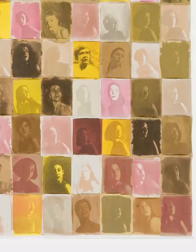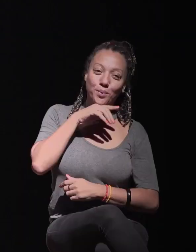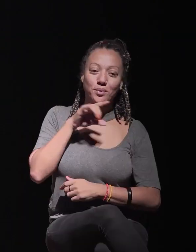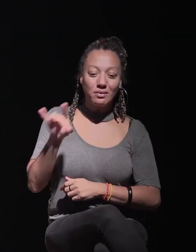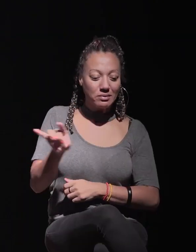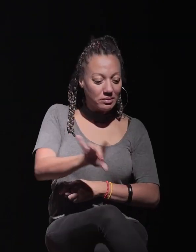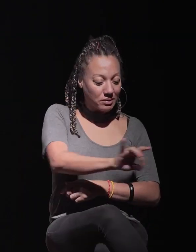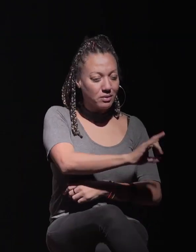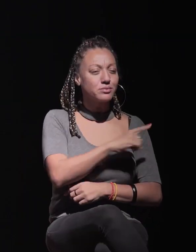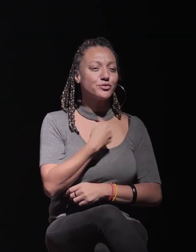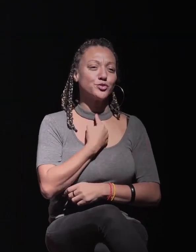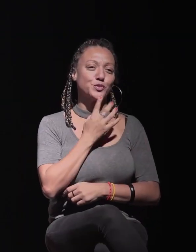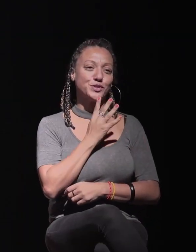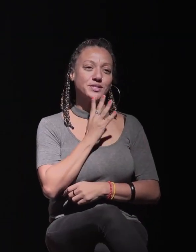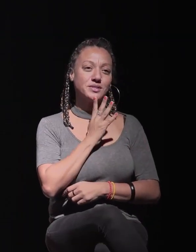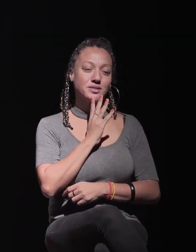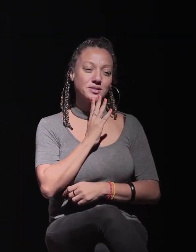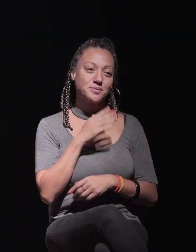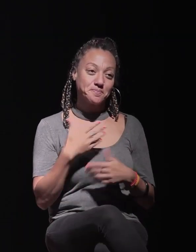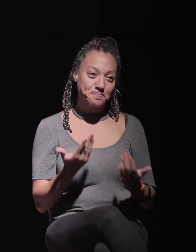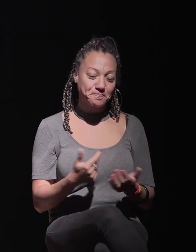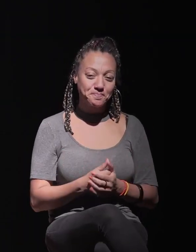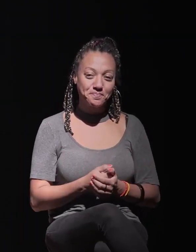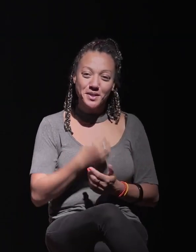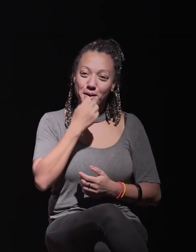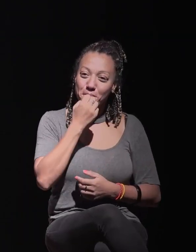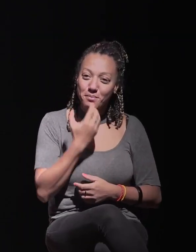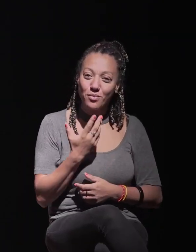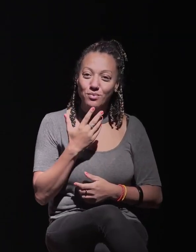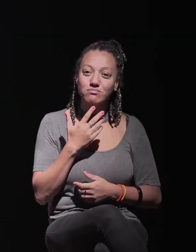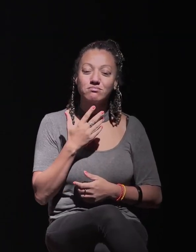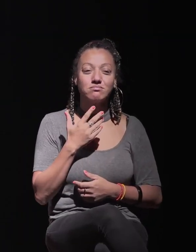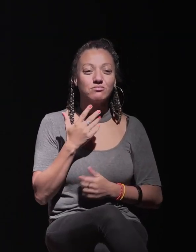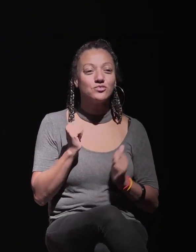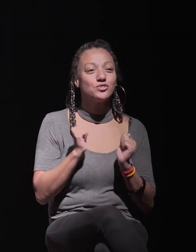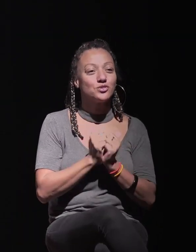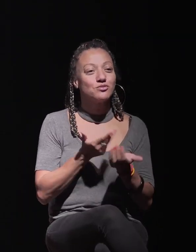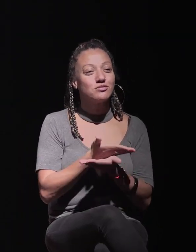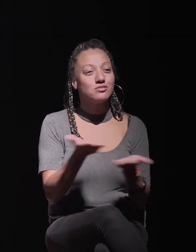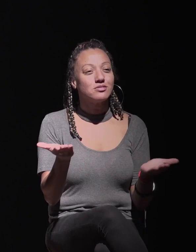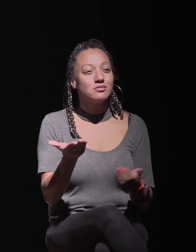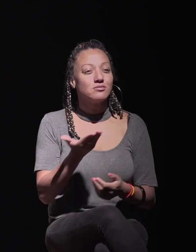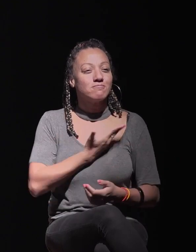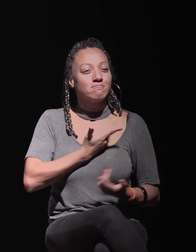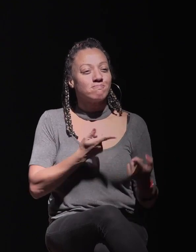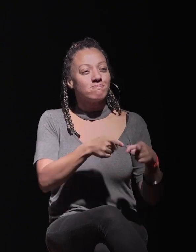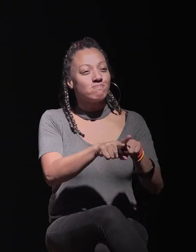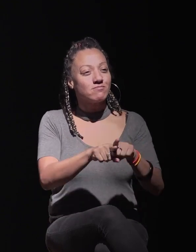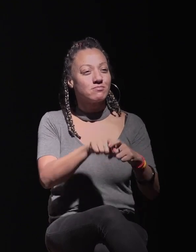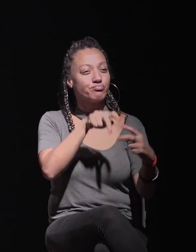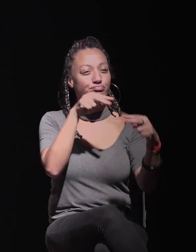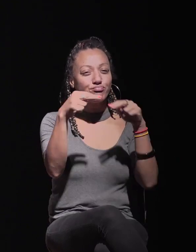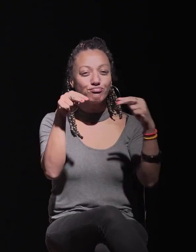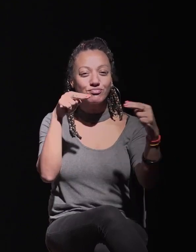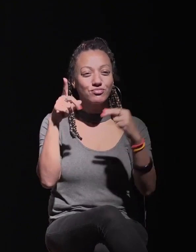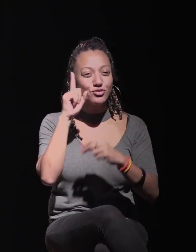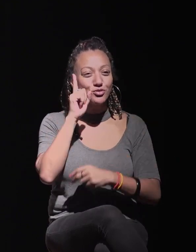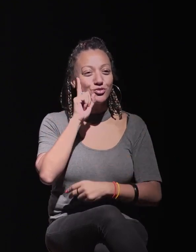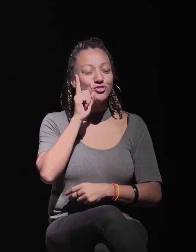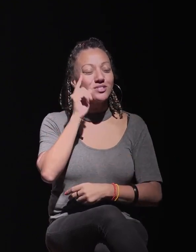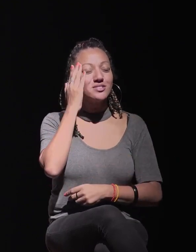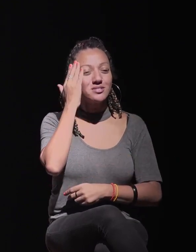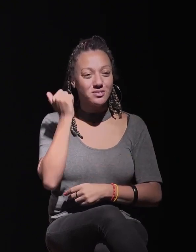momentos. Então, é muito bom estar aqui com parceiras, com pessoas que eu encontro no dia a dia, e sabendo o quanto